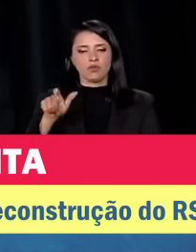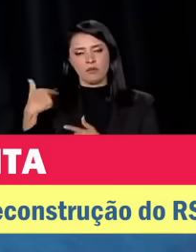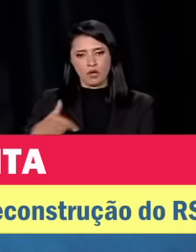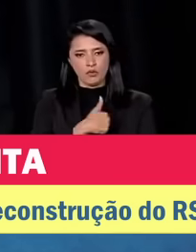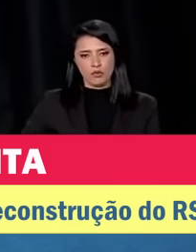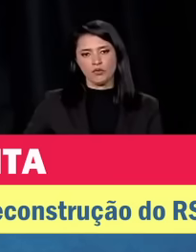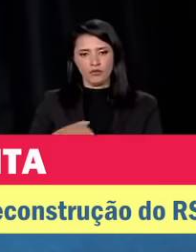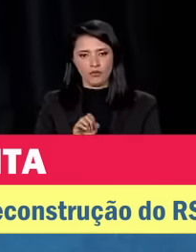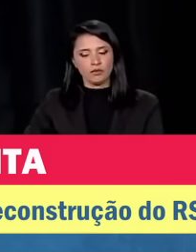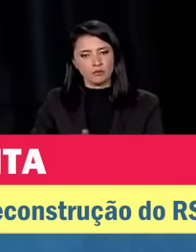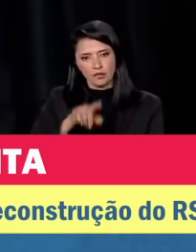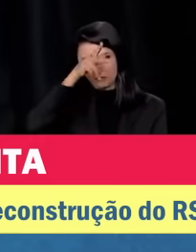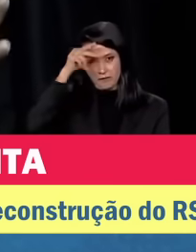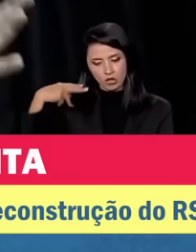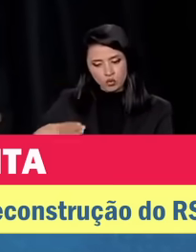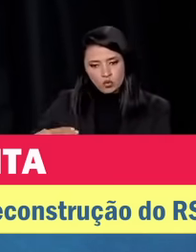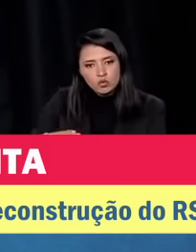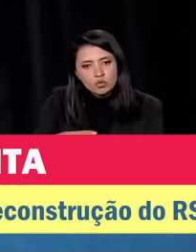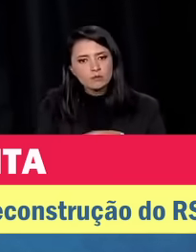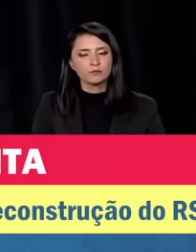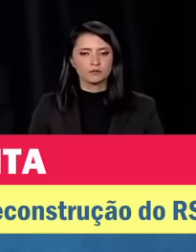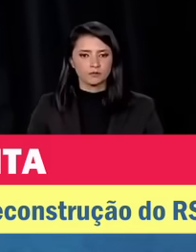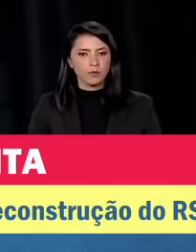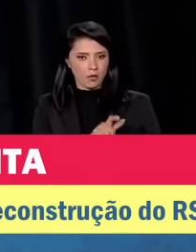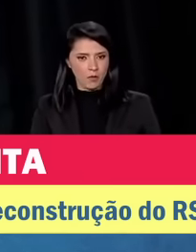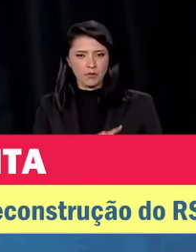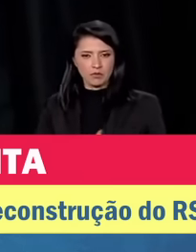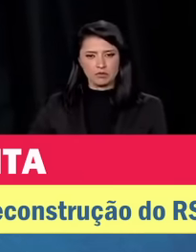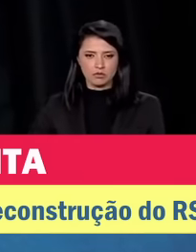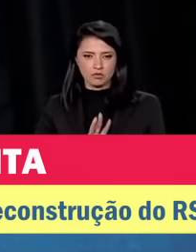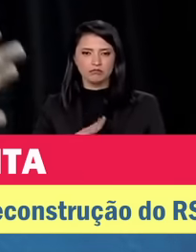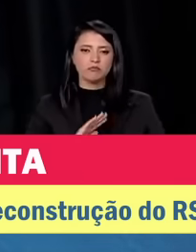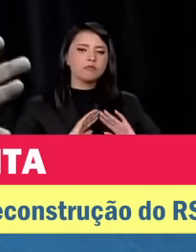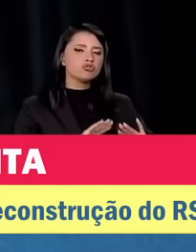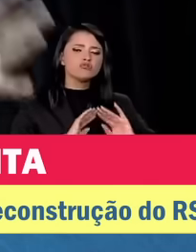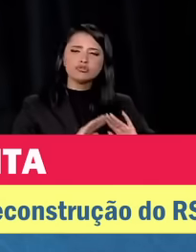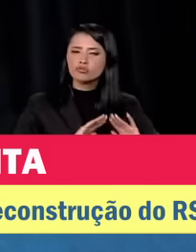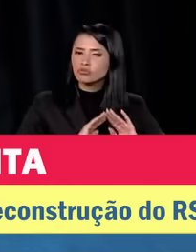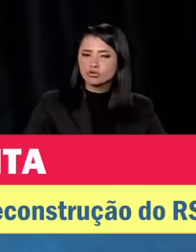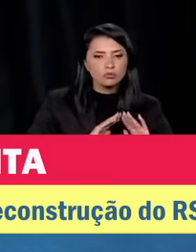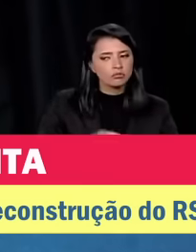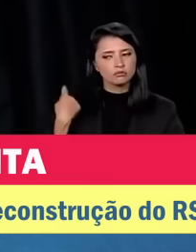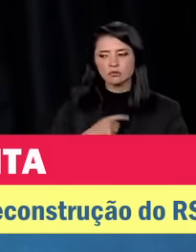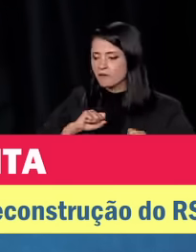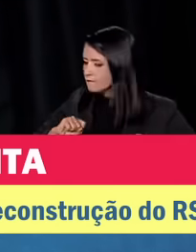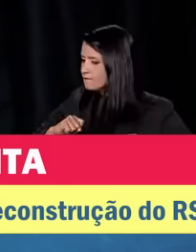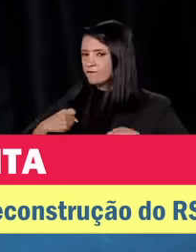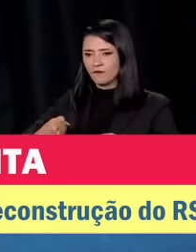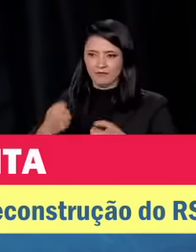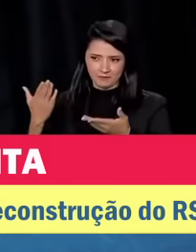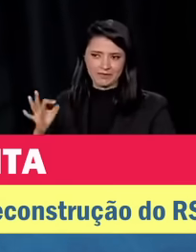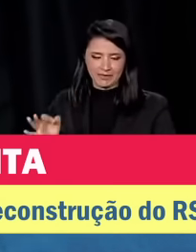das prefeituras municipais. E o presidente Lula me pediu muito que tenha exatamente essa dedicação e essa disposição,